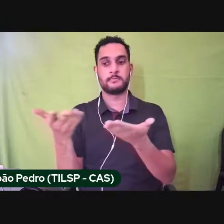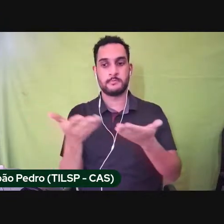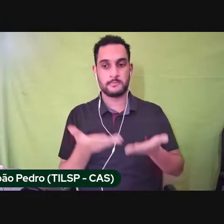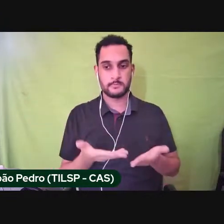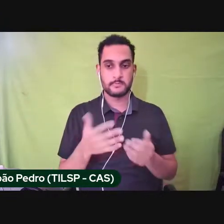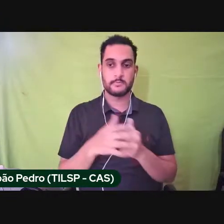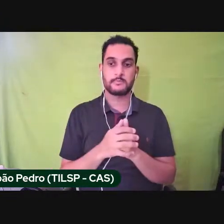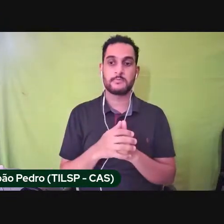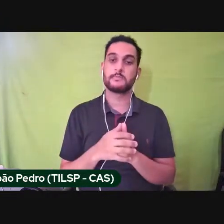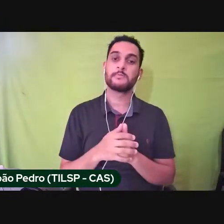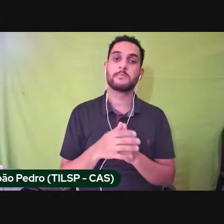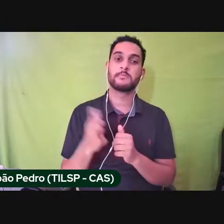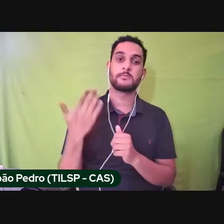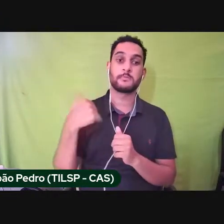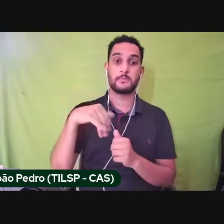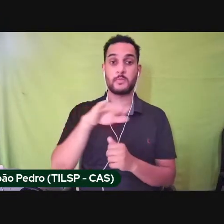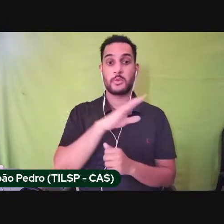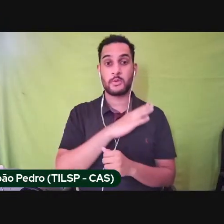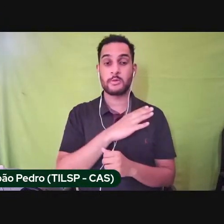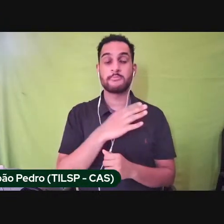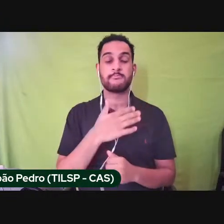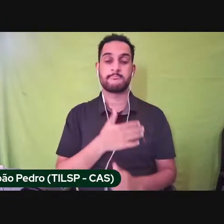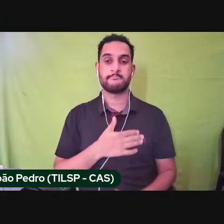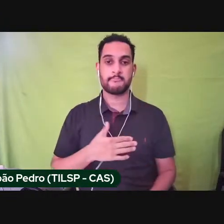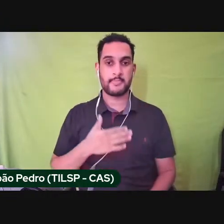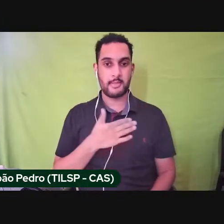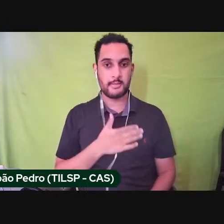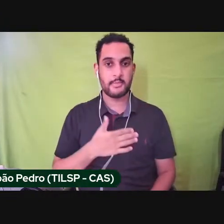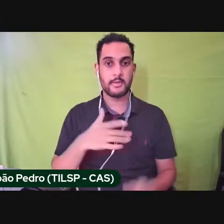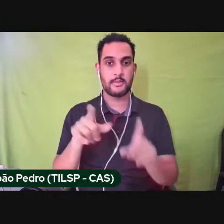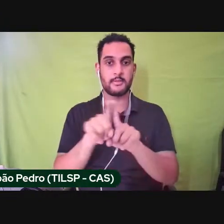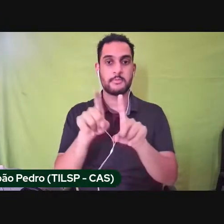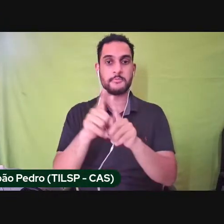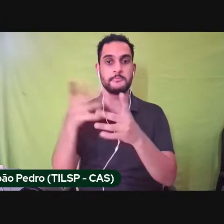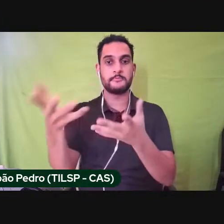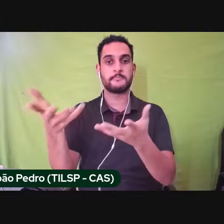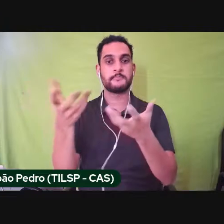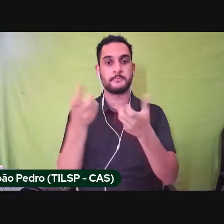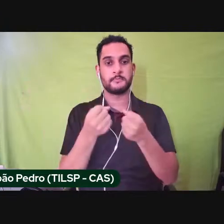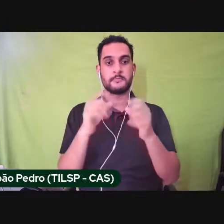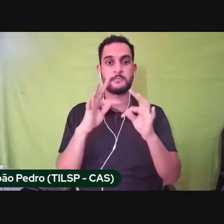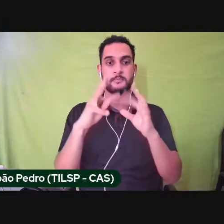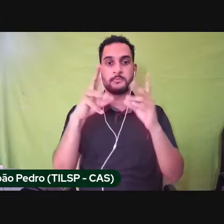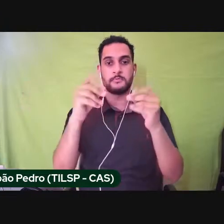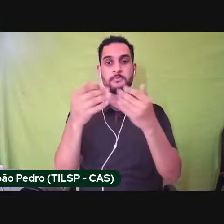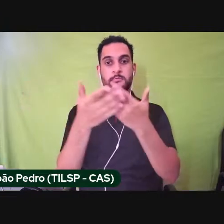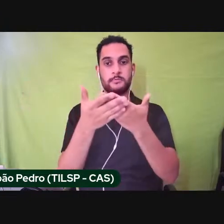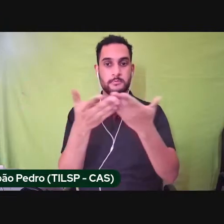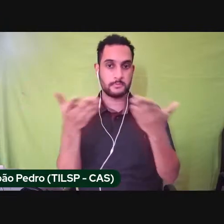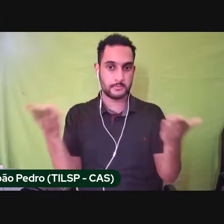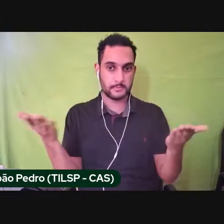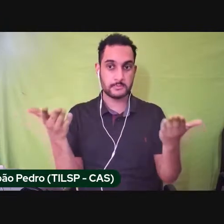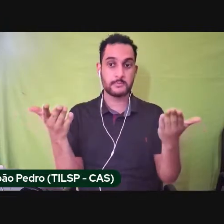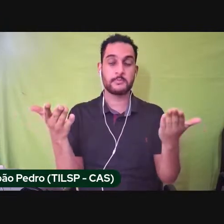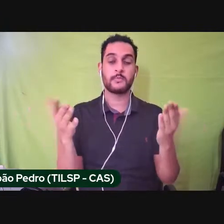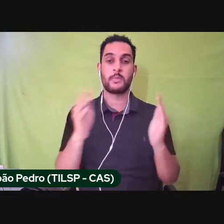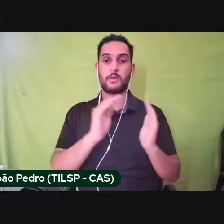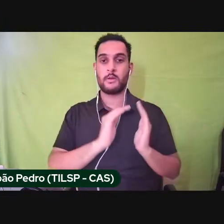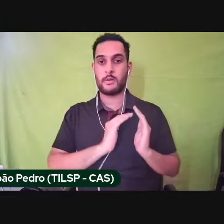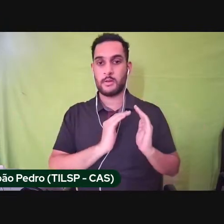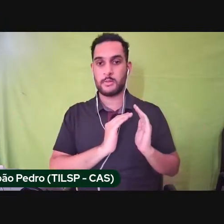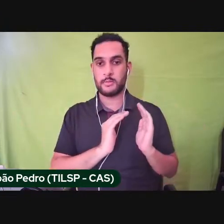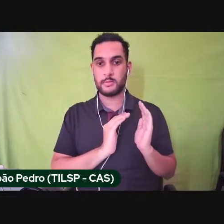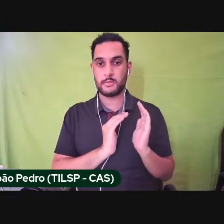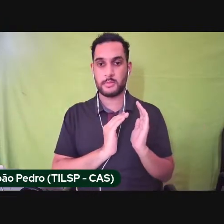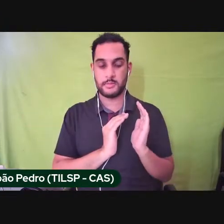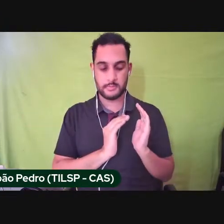Nós temos a grata satisfação de receber a todos vocês e que a APAE Goiânia, nesse momento